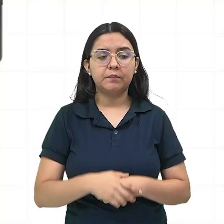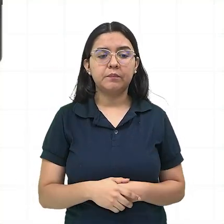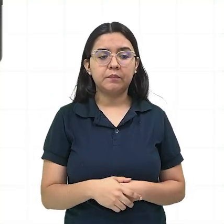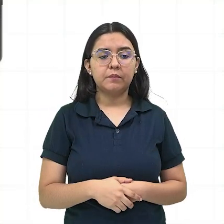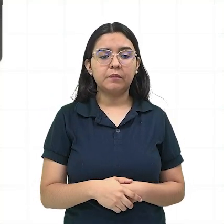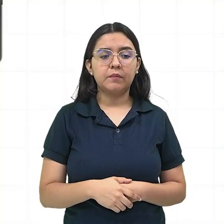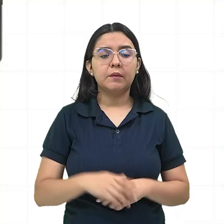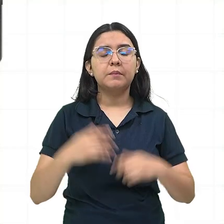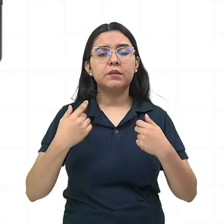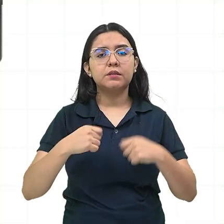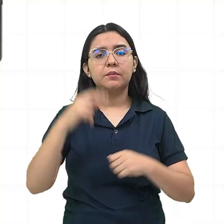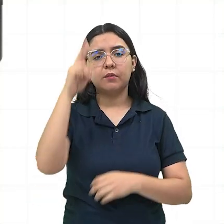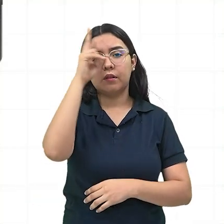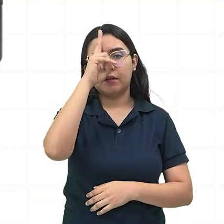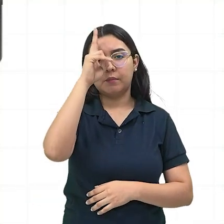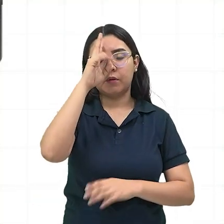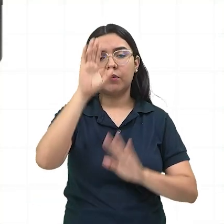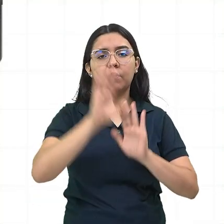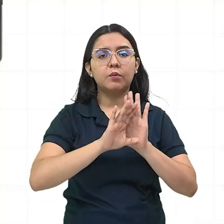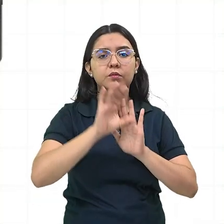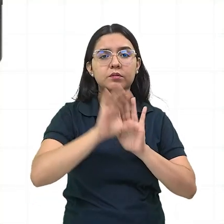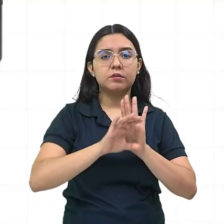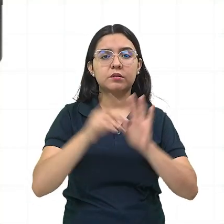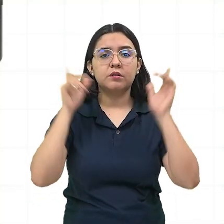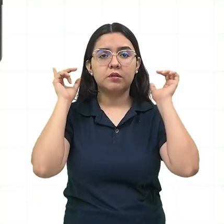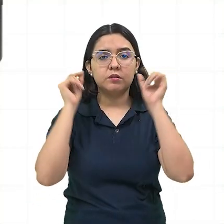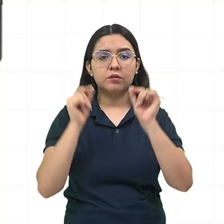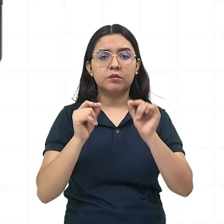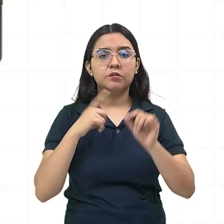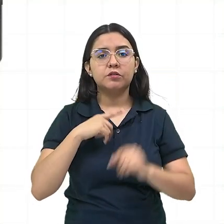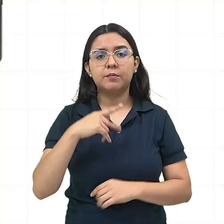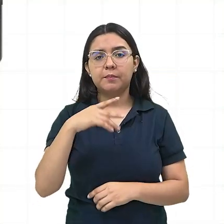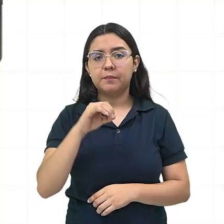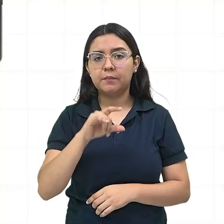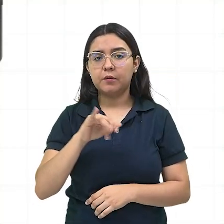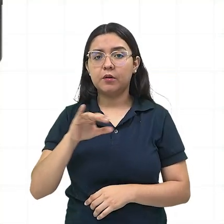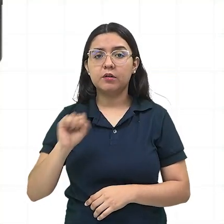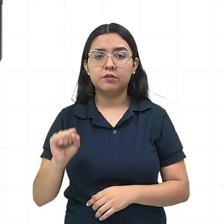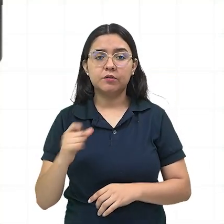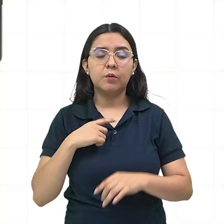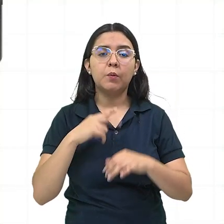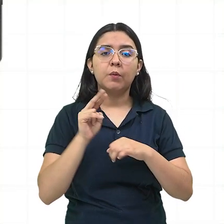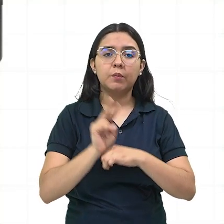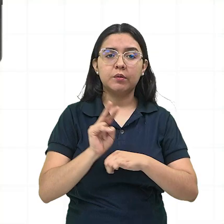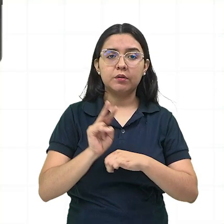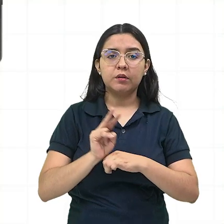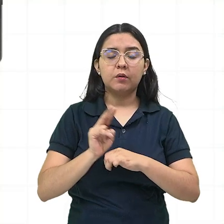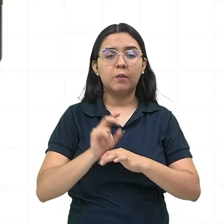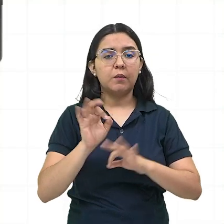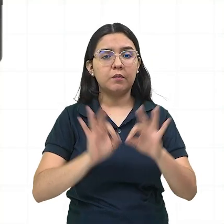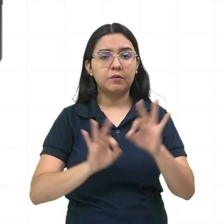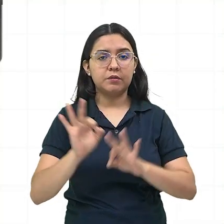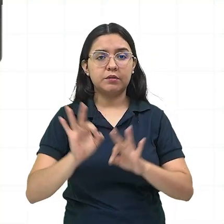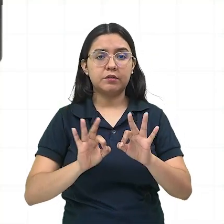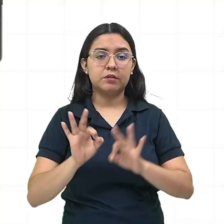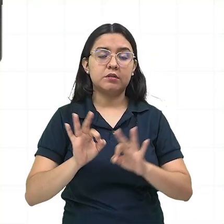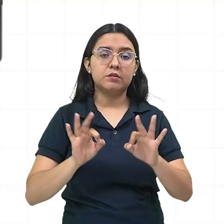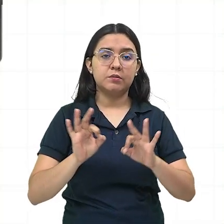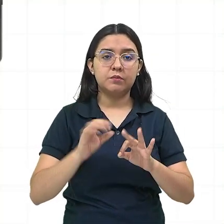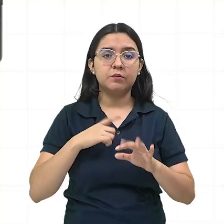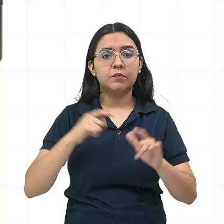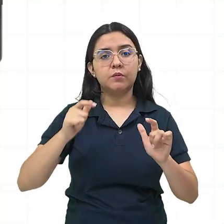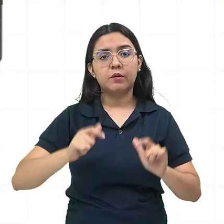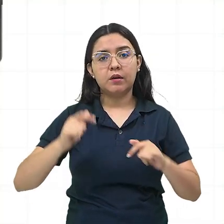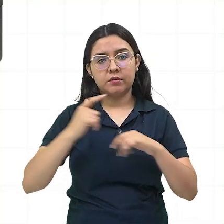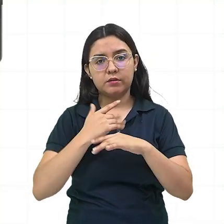nós temos que resgatar aquela ideia grega de polis, o cuidado com a organização da cidade.